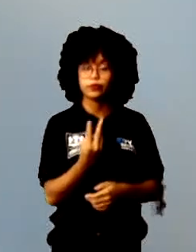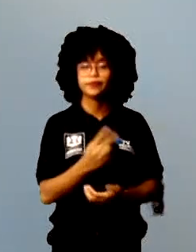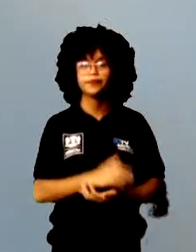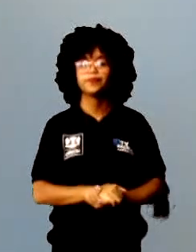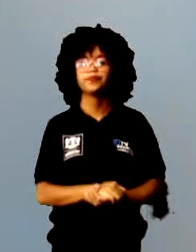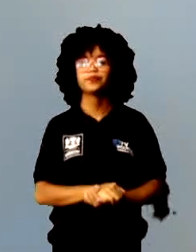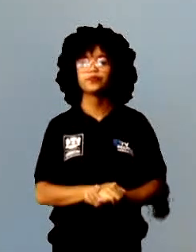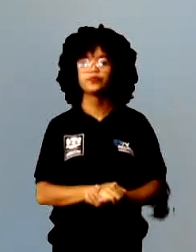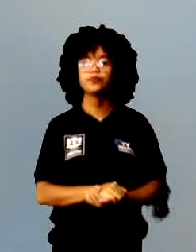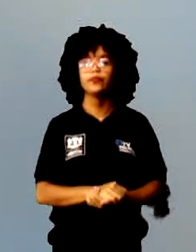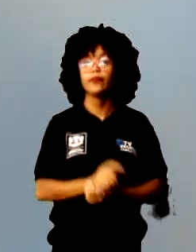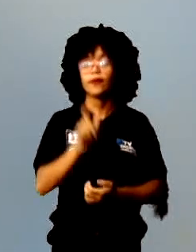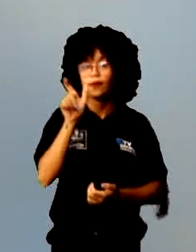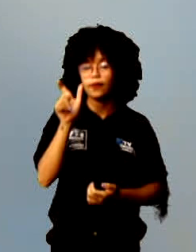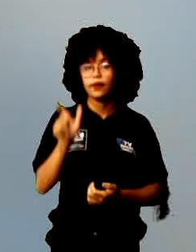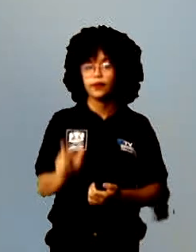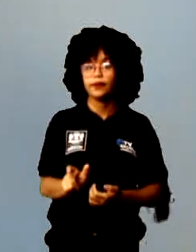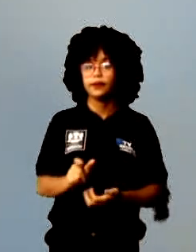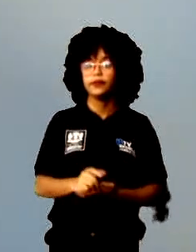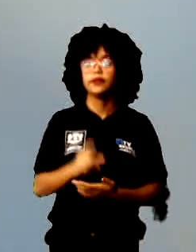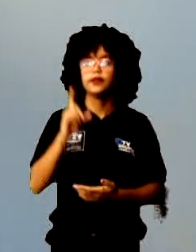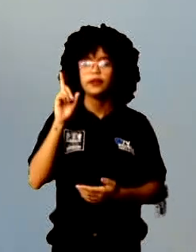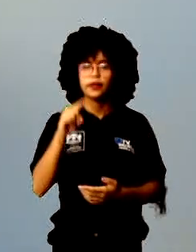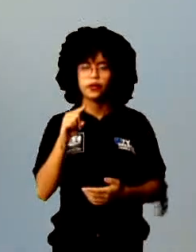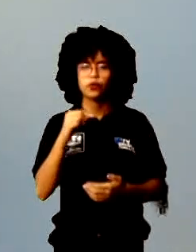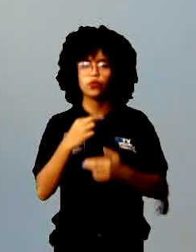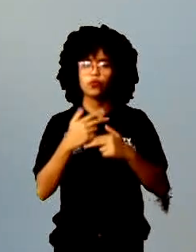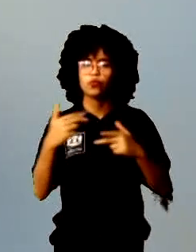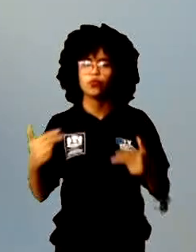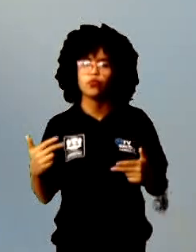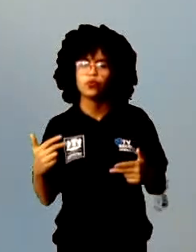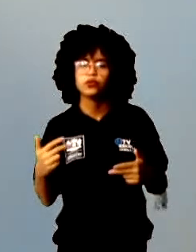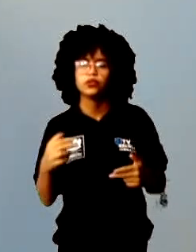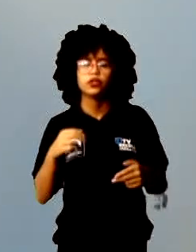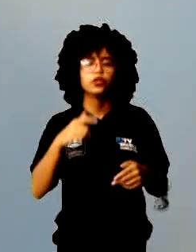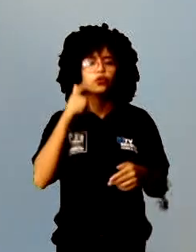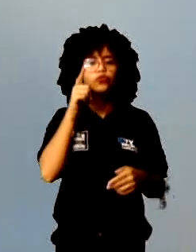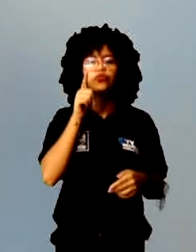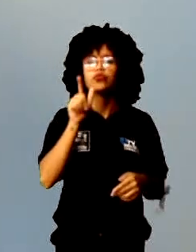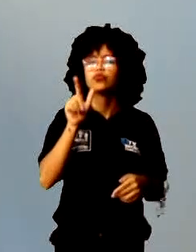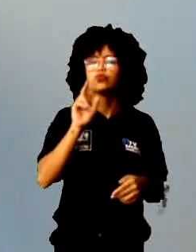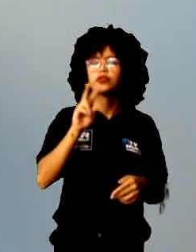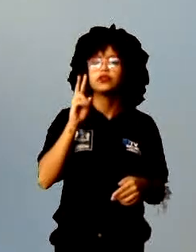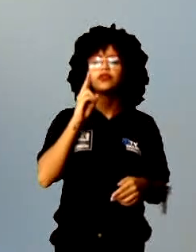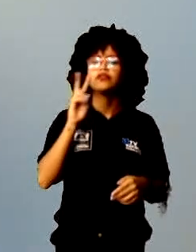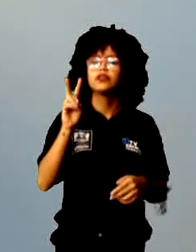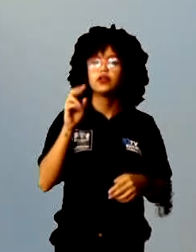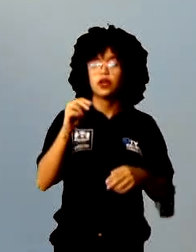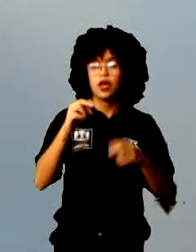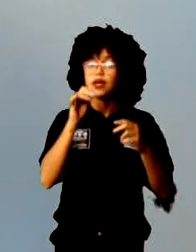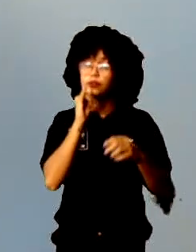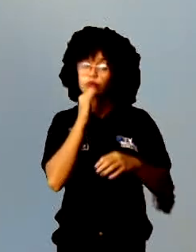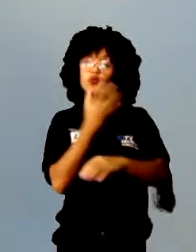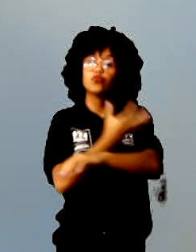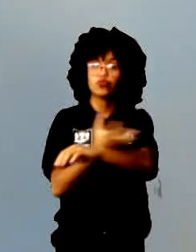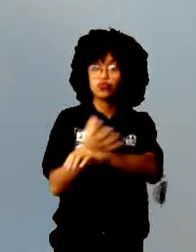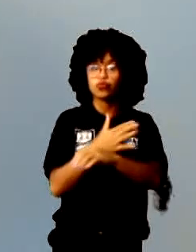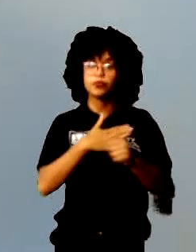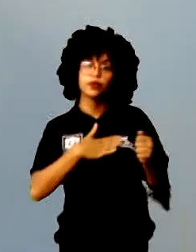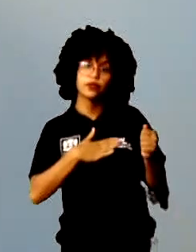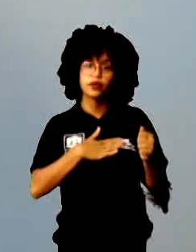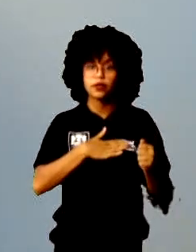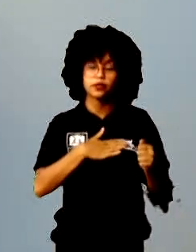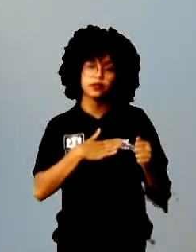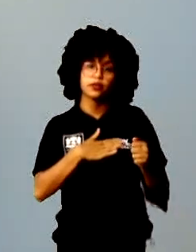só e imaterial são elementos abstratos como costumes danças